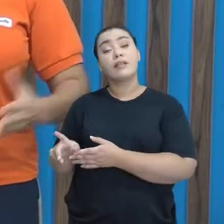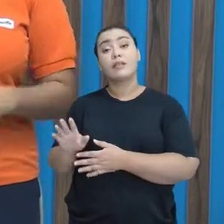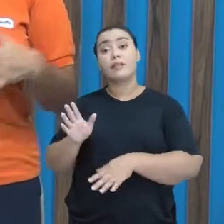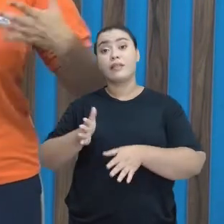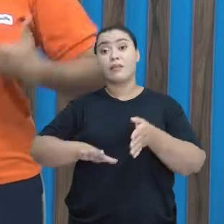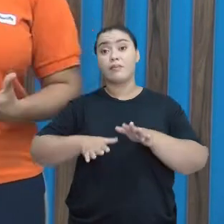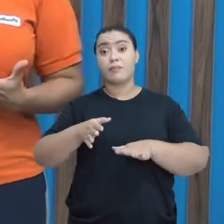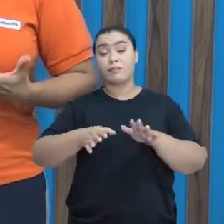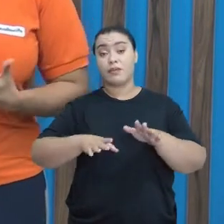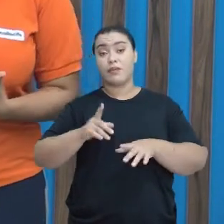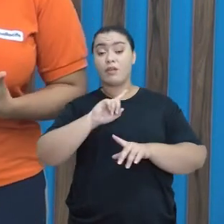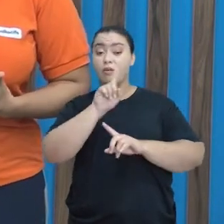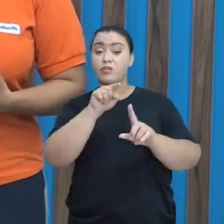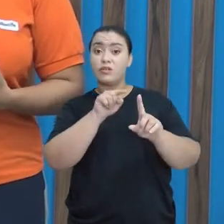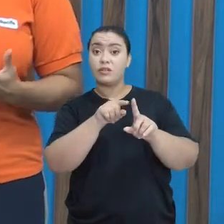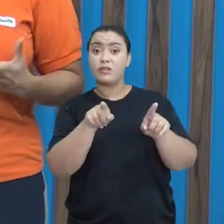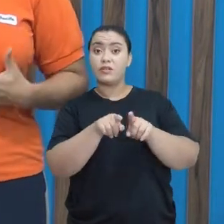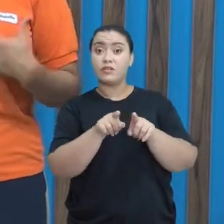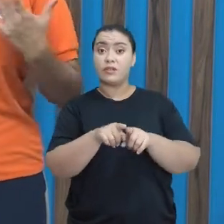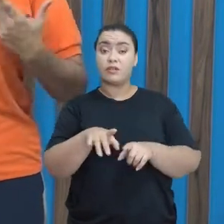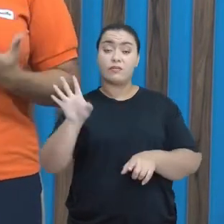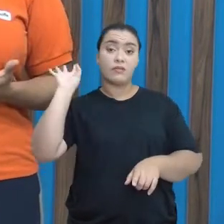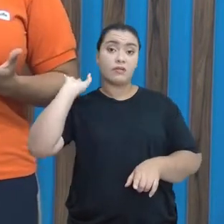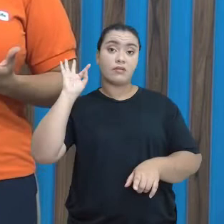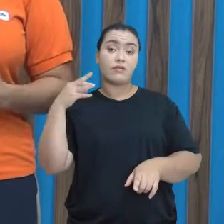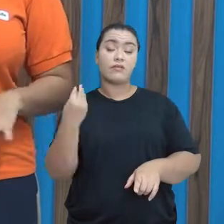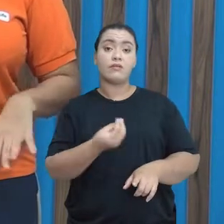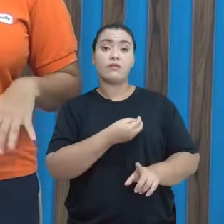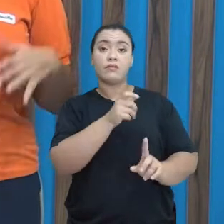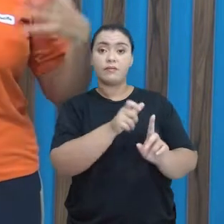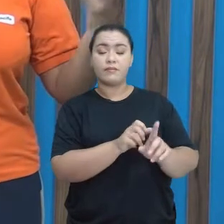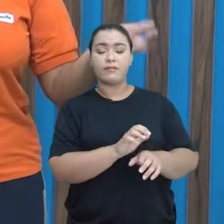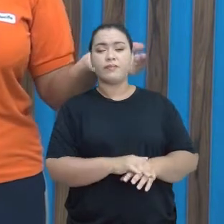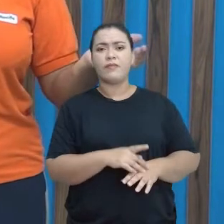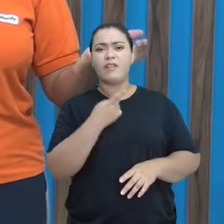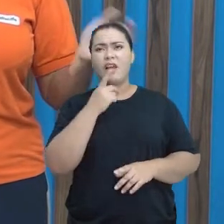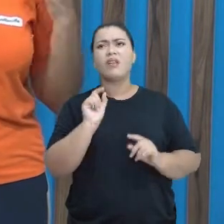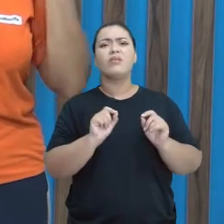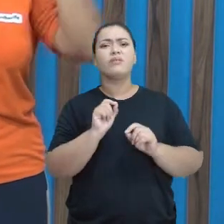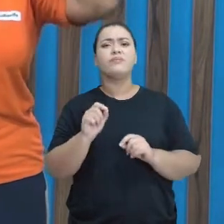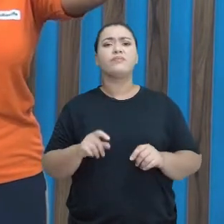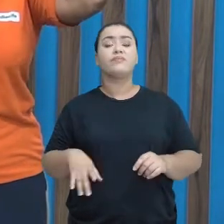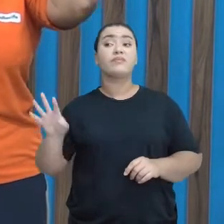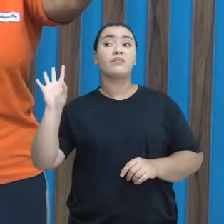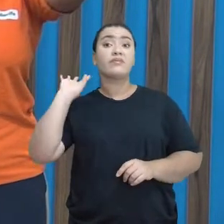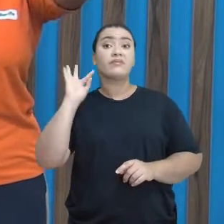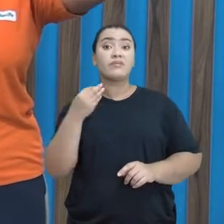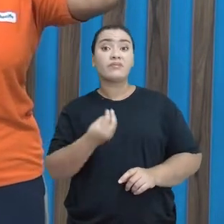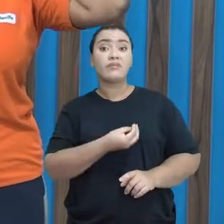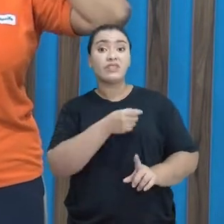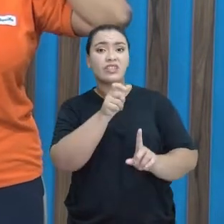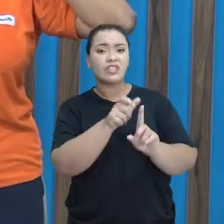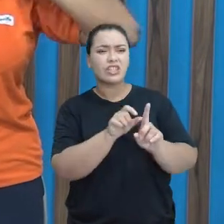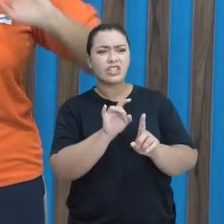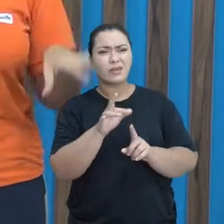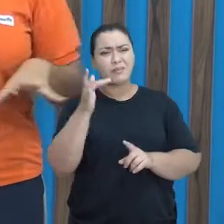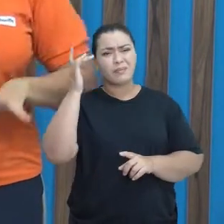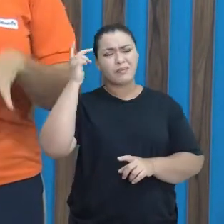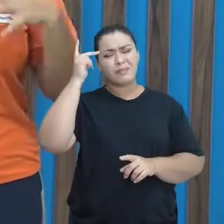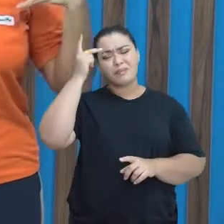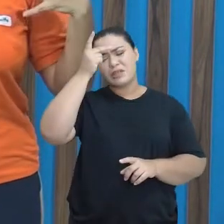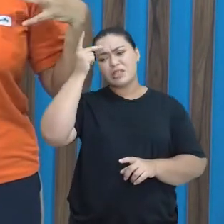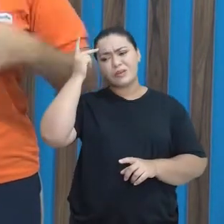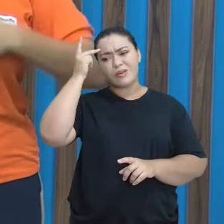né? Há quem diga que a biografia só se faz de pessoas extraordinárias, digamos assim, né? De